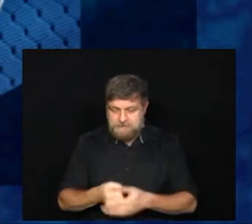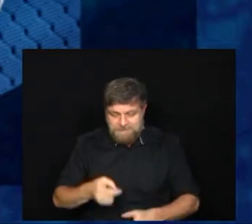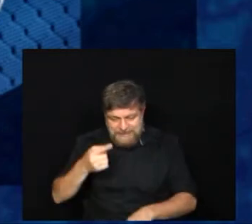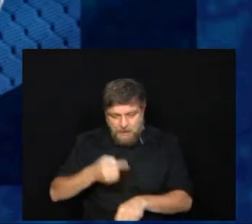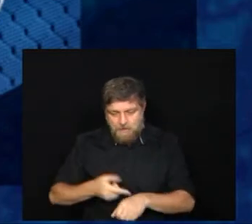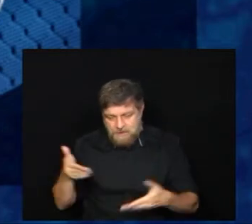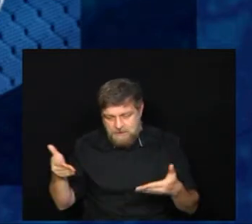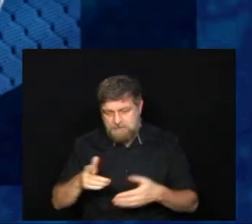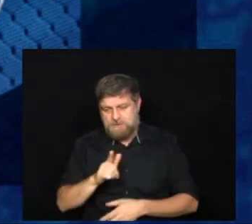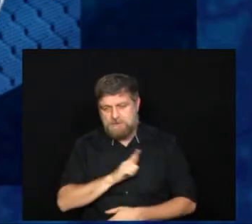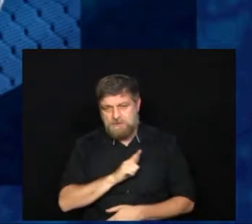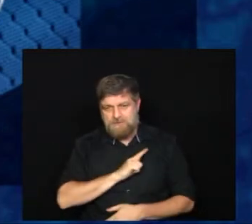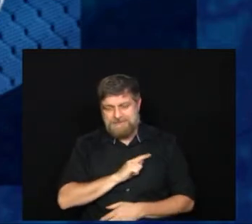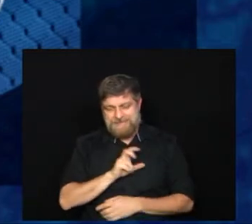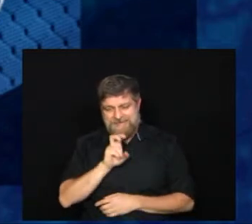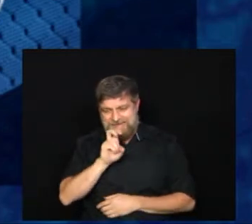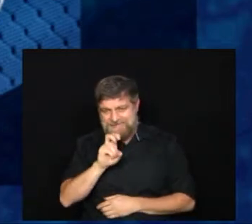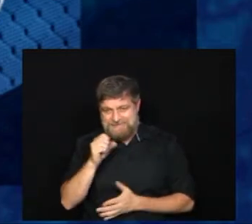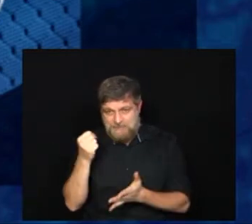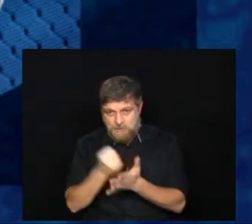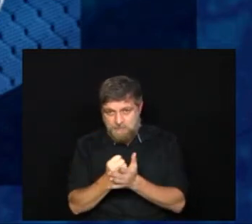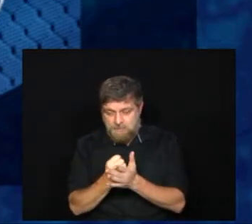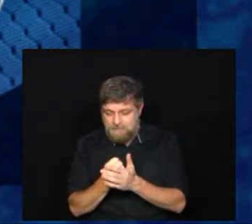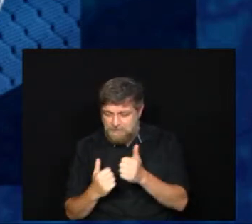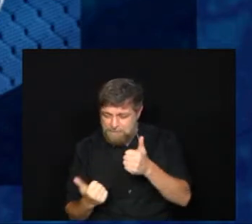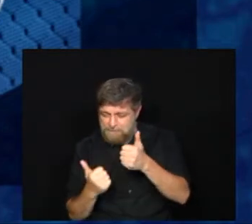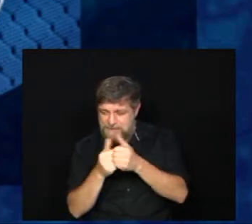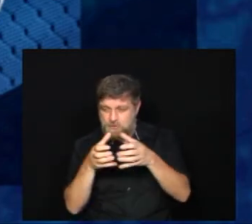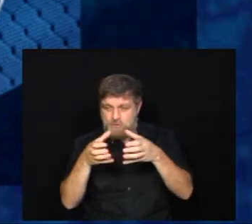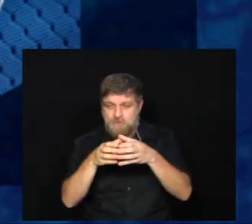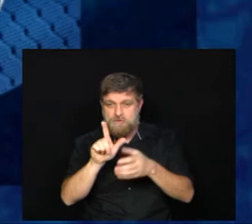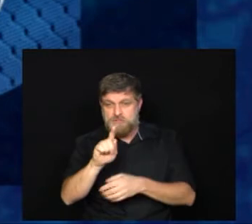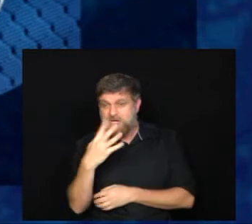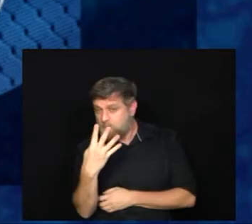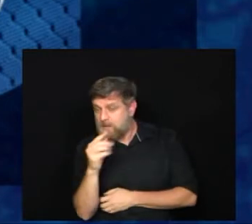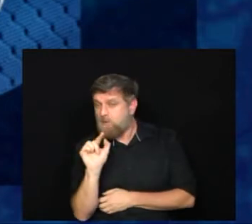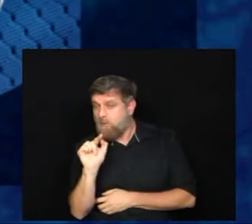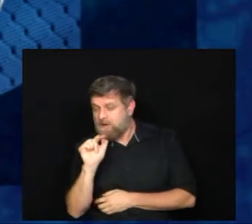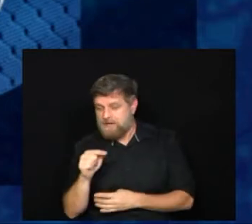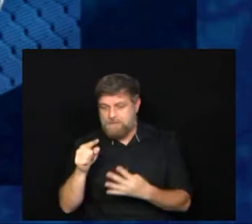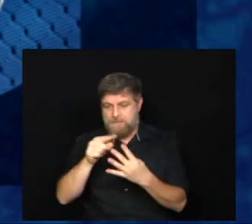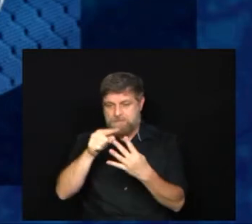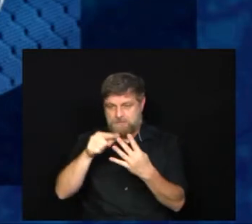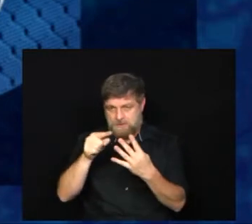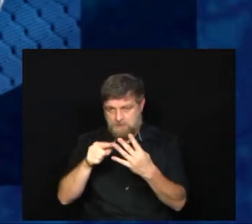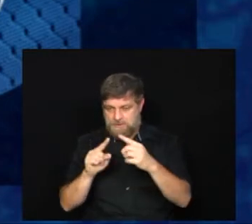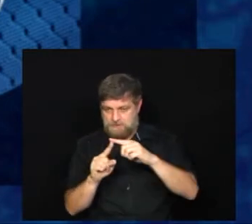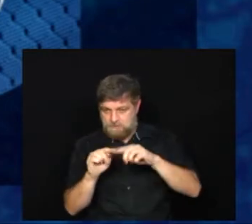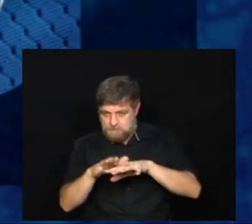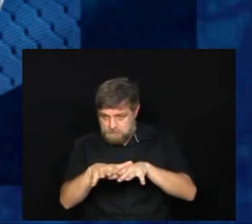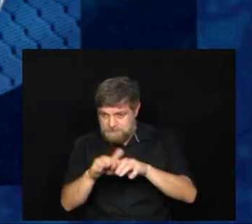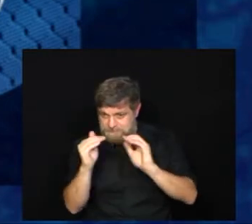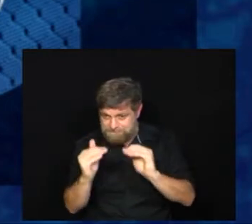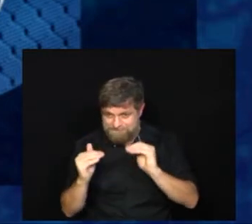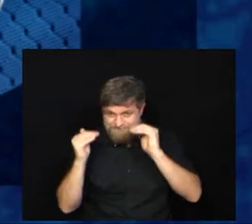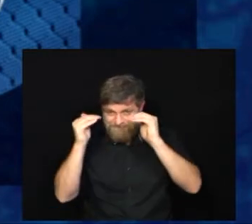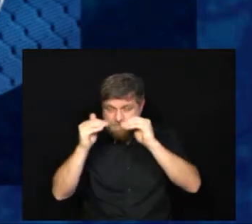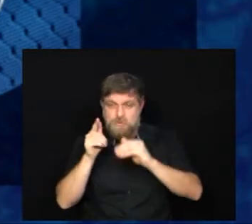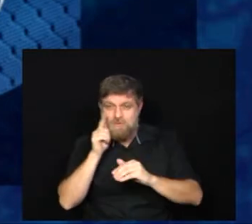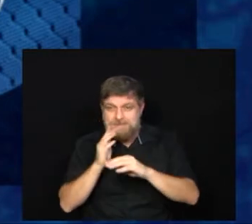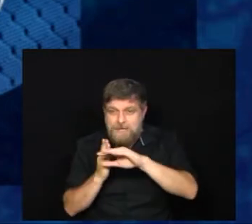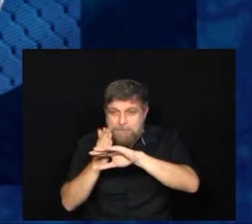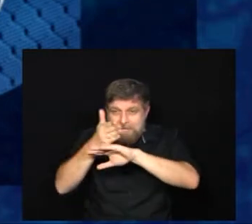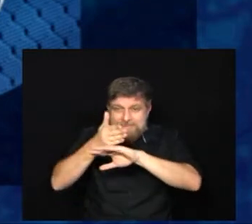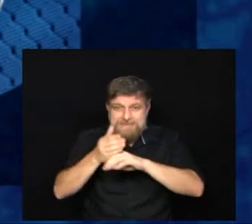momento, o Guarani está a 5 pontos do G4. A gente lembra, G4 são as 4 primeiras equipes que conquistam um acesso